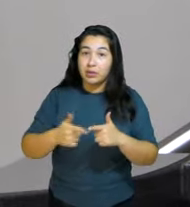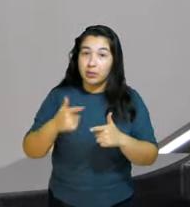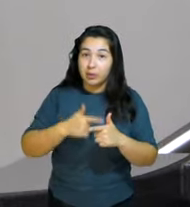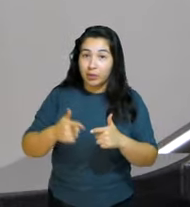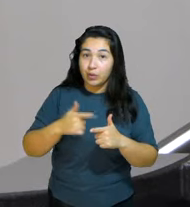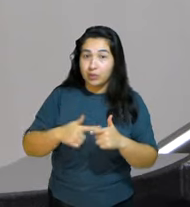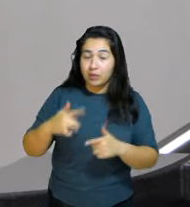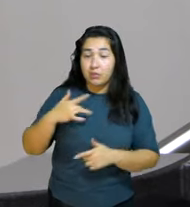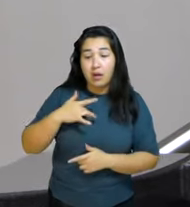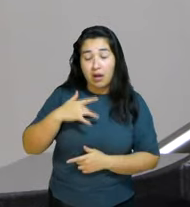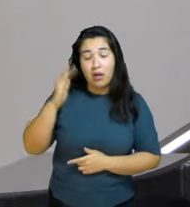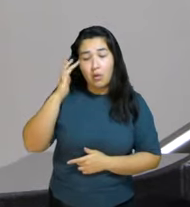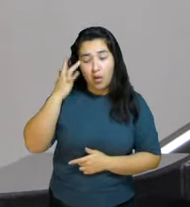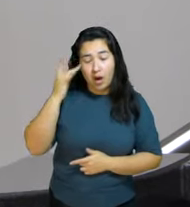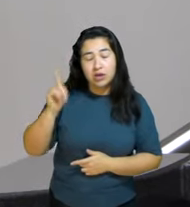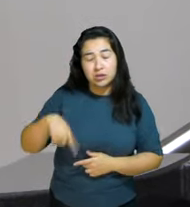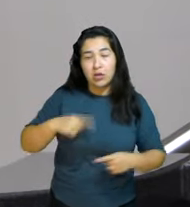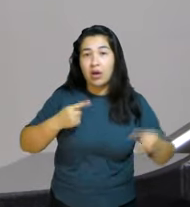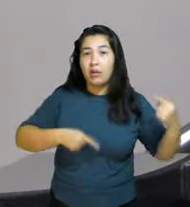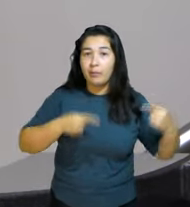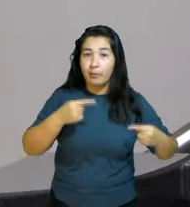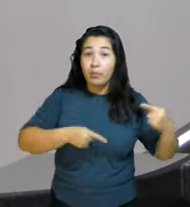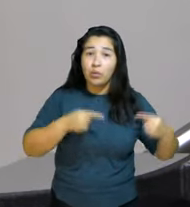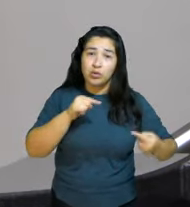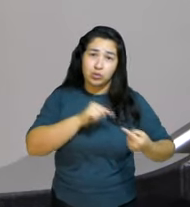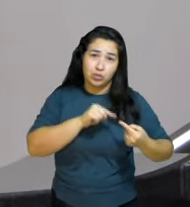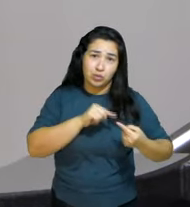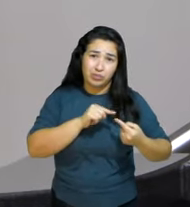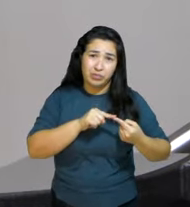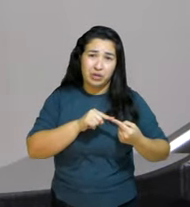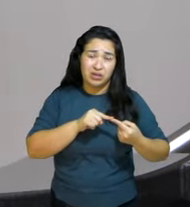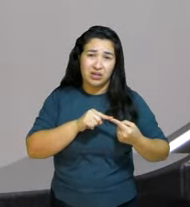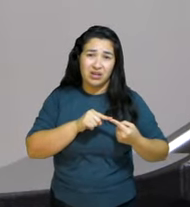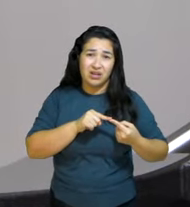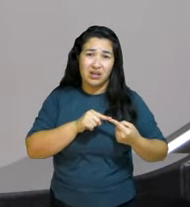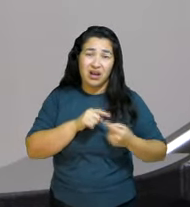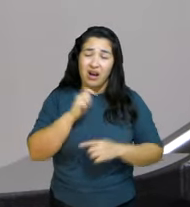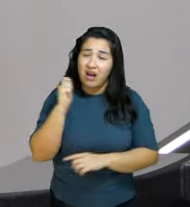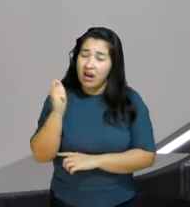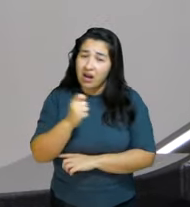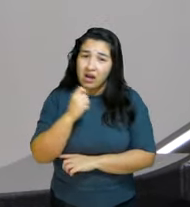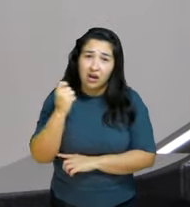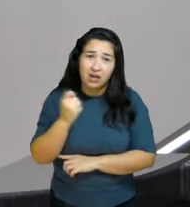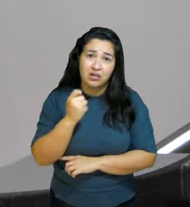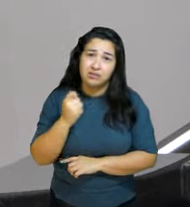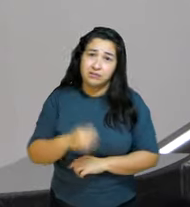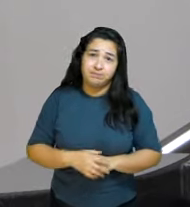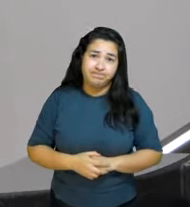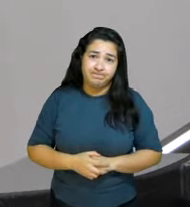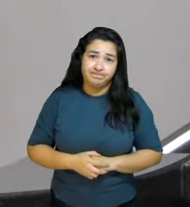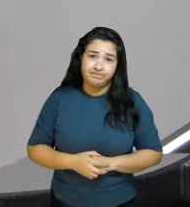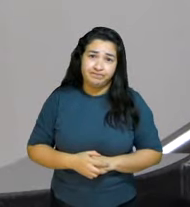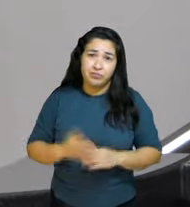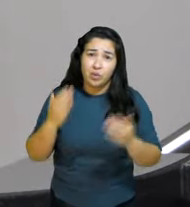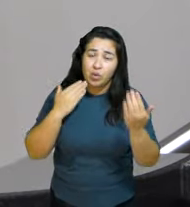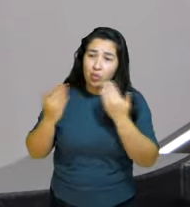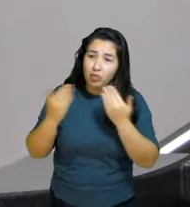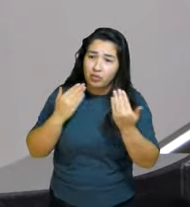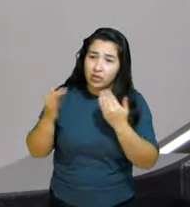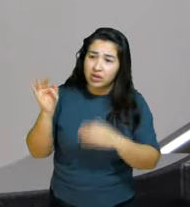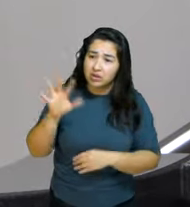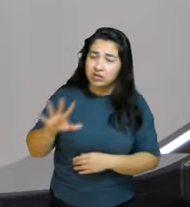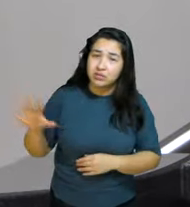concepção, são problemas políticos gravíssimos que a gente tem enfrentado com a FESPORTE, em relação ao diálogo com a